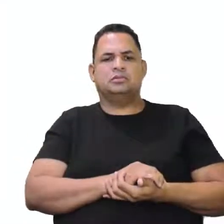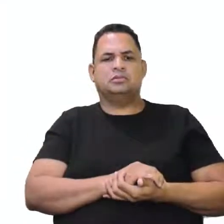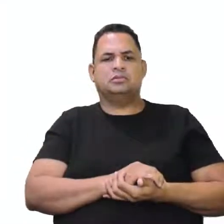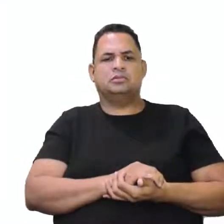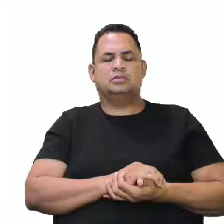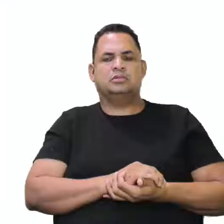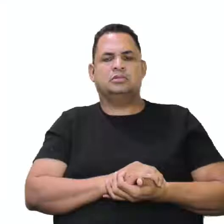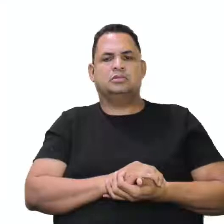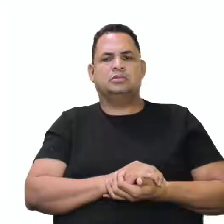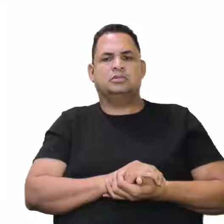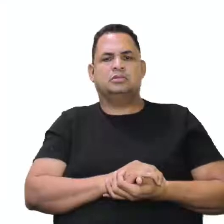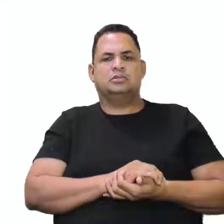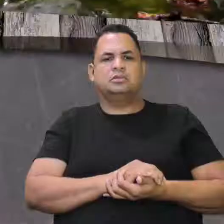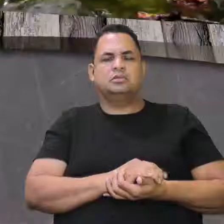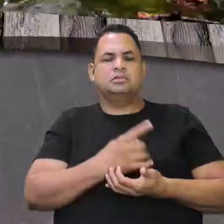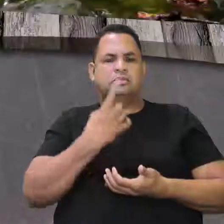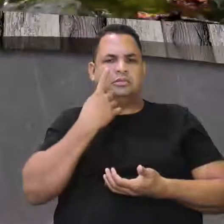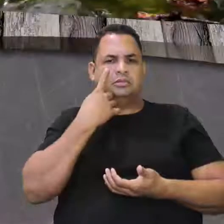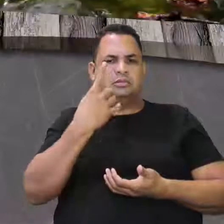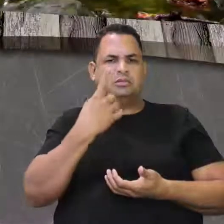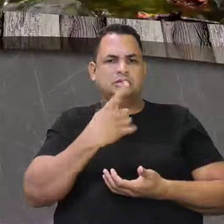Olha aqui para mim.